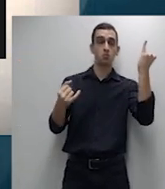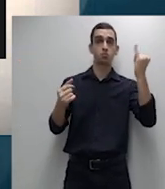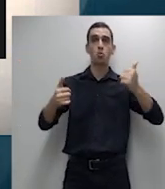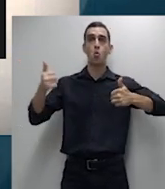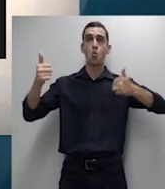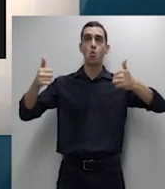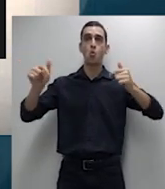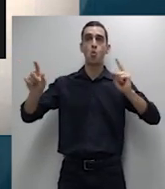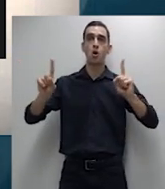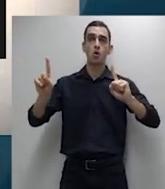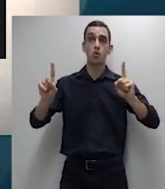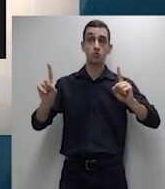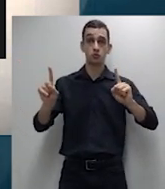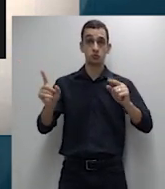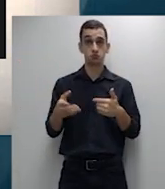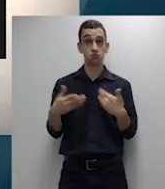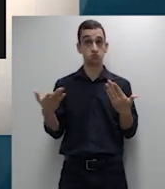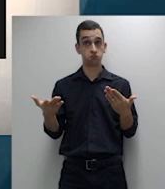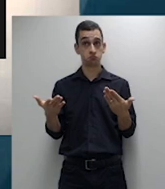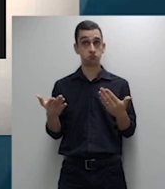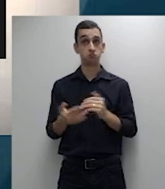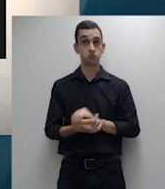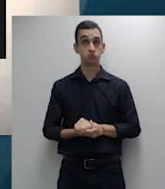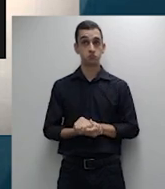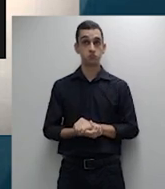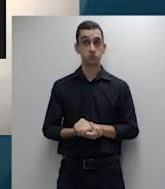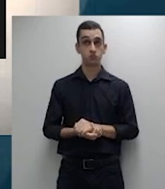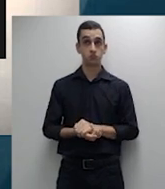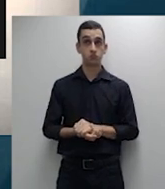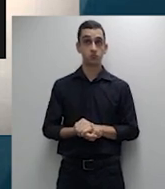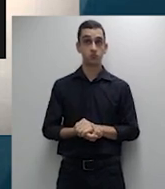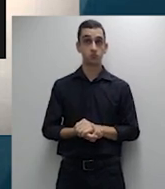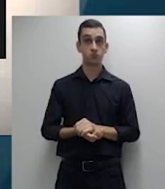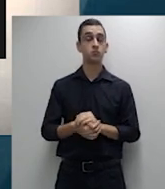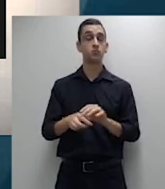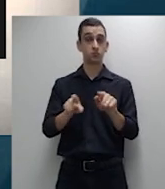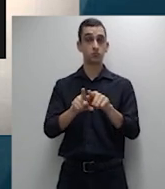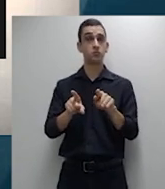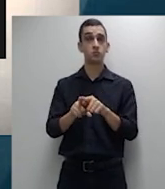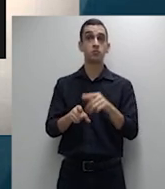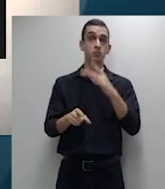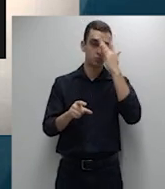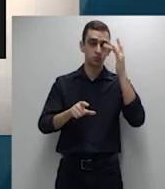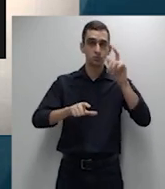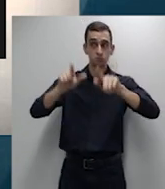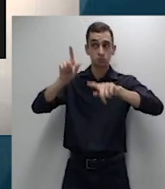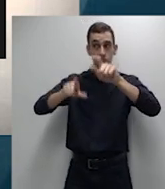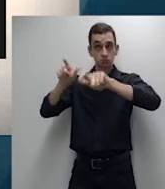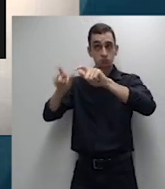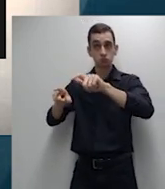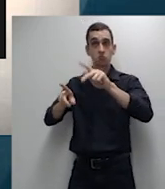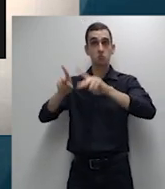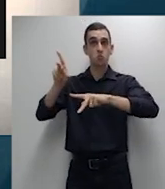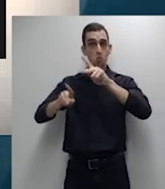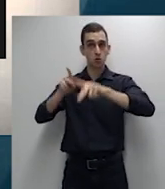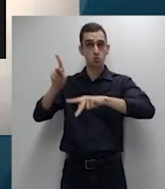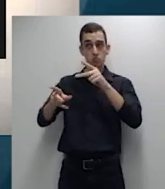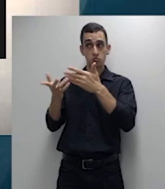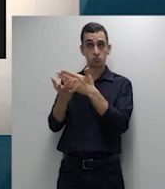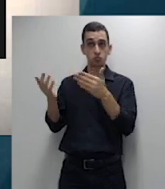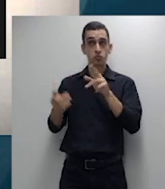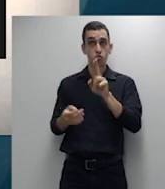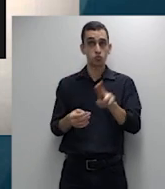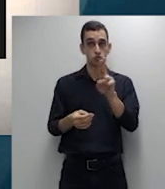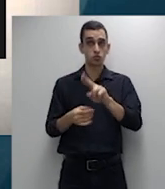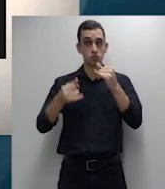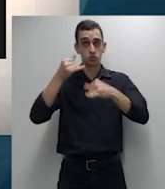vale para todos e os usuários de energia elétrica ou os consumidores de